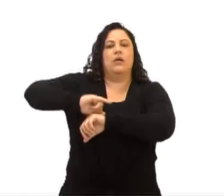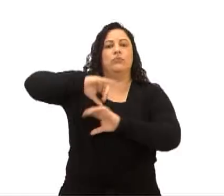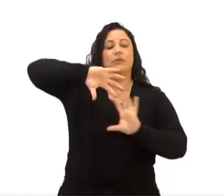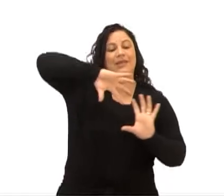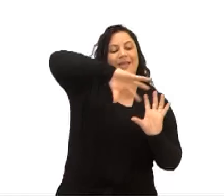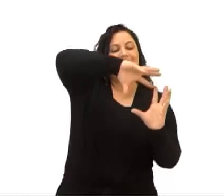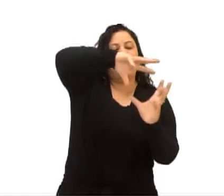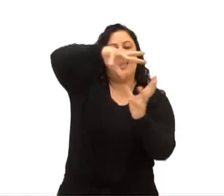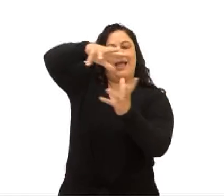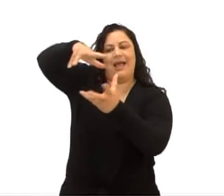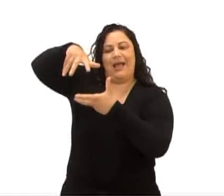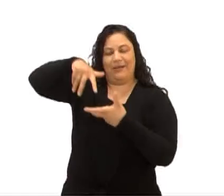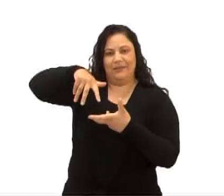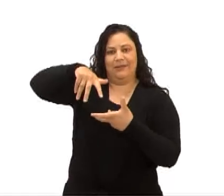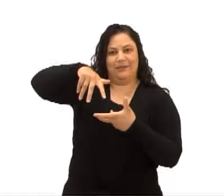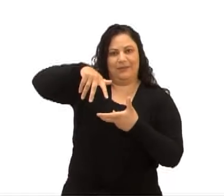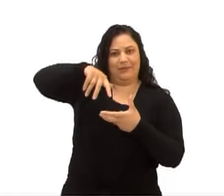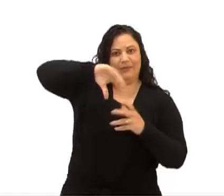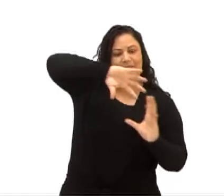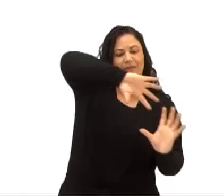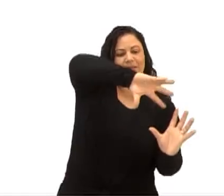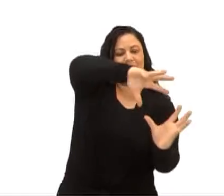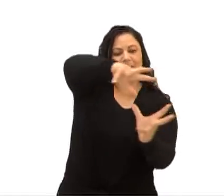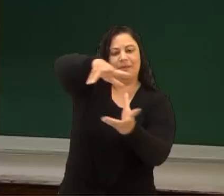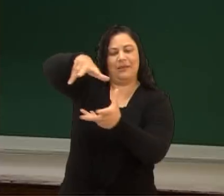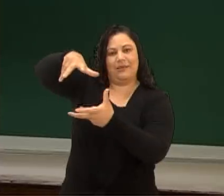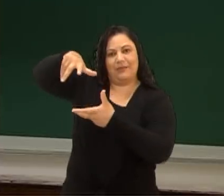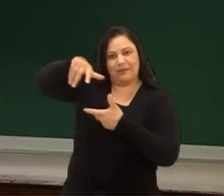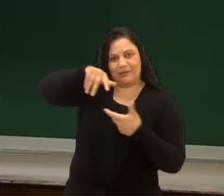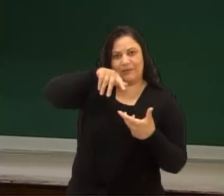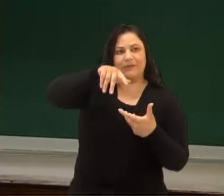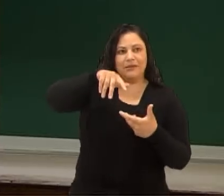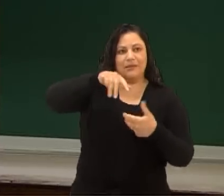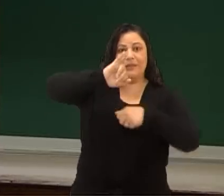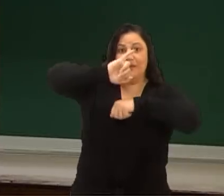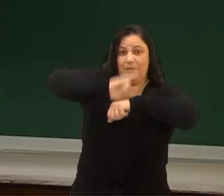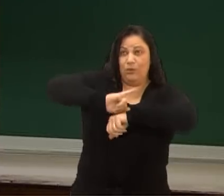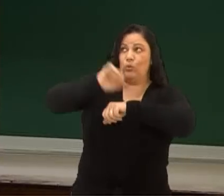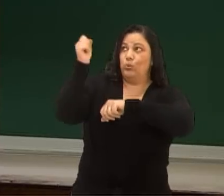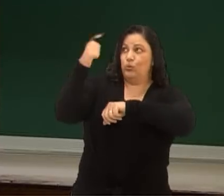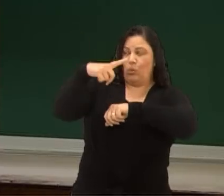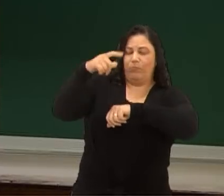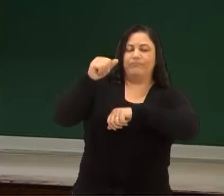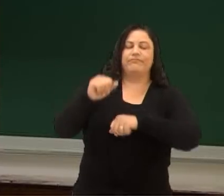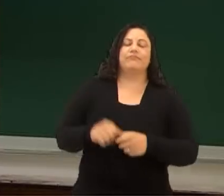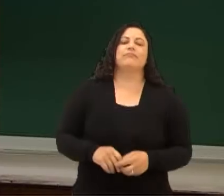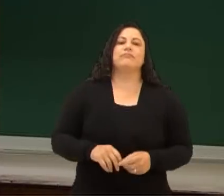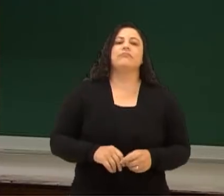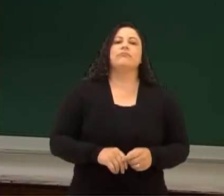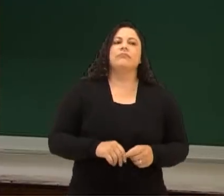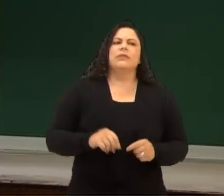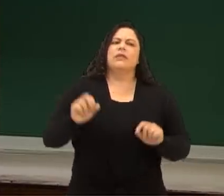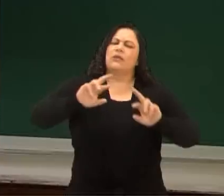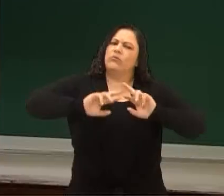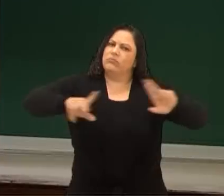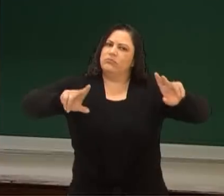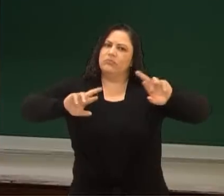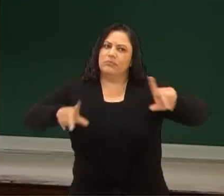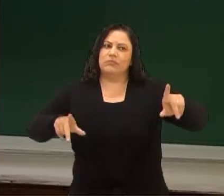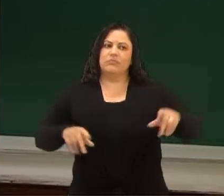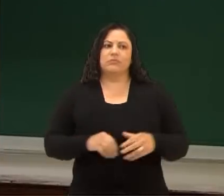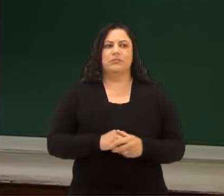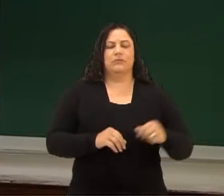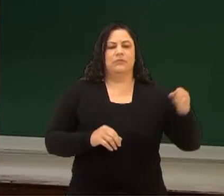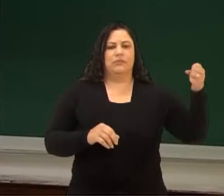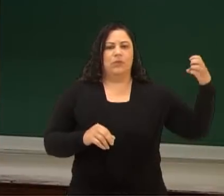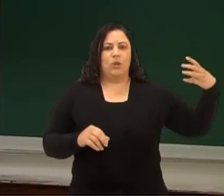redor dessa estrela. E o que acontece? O Sol ilumina a Terra de forma diferenciada. Vejam aqui no meio,